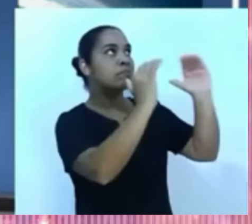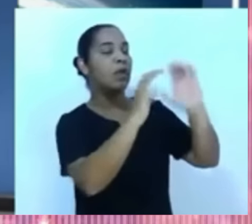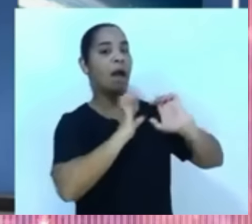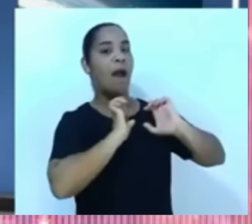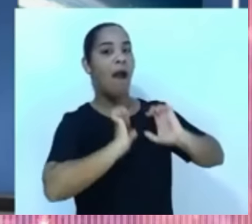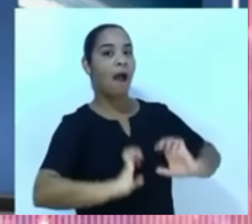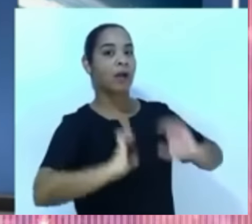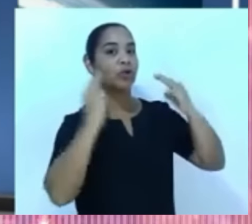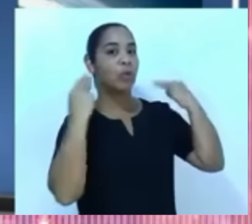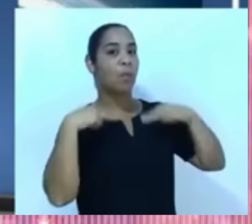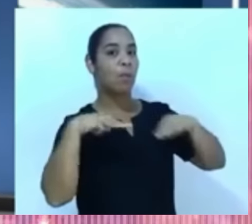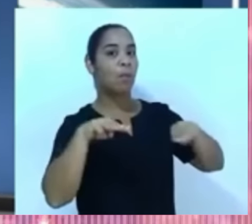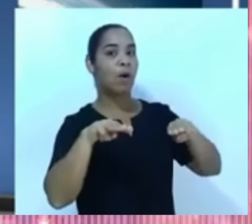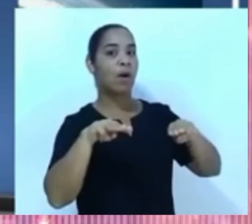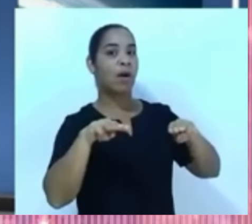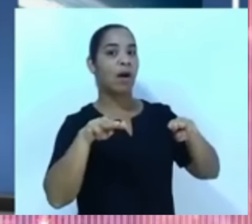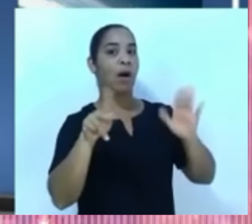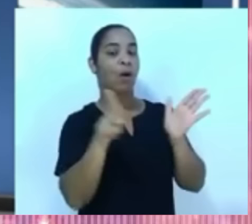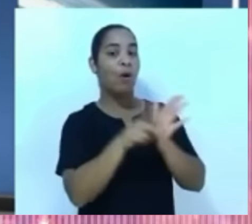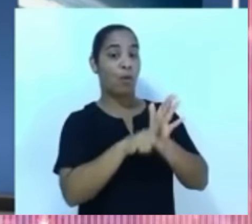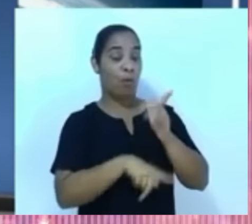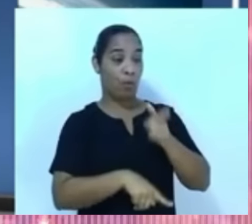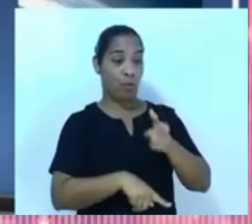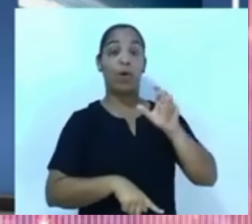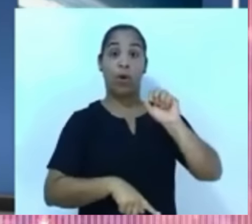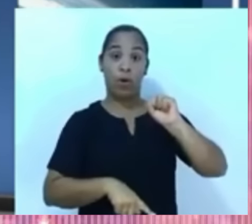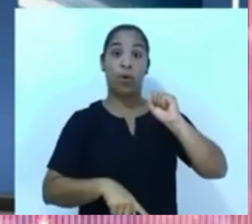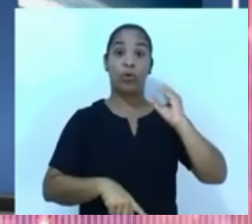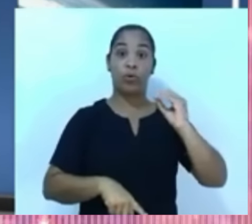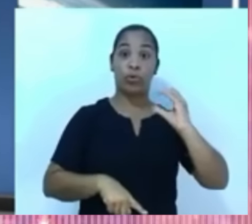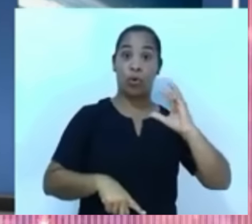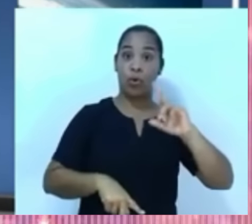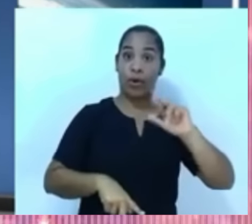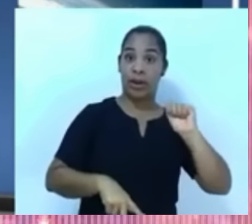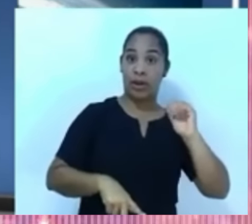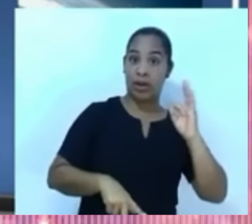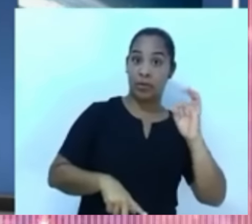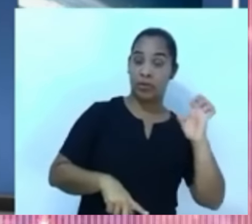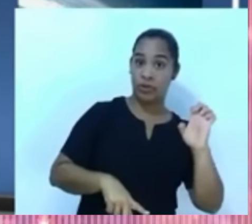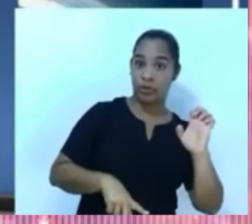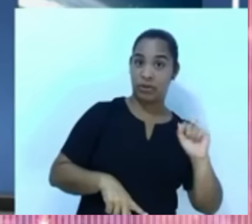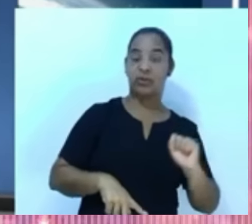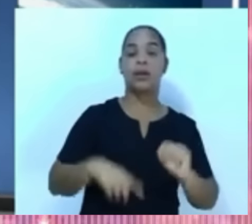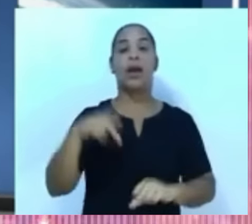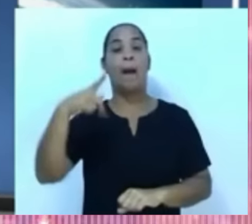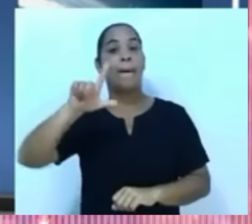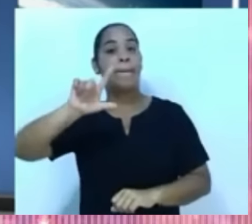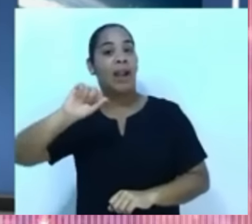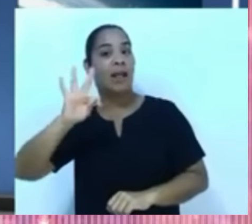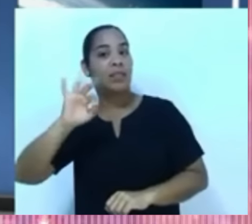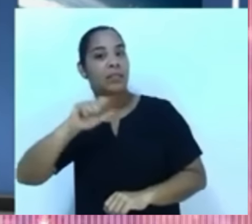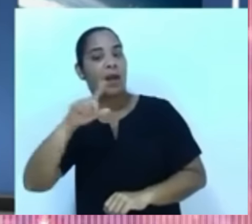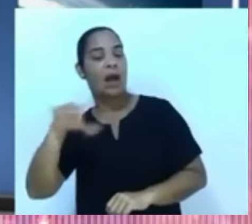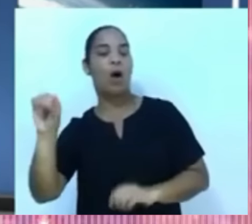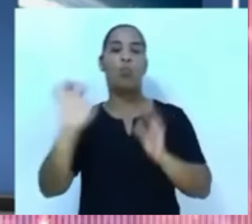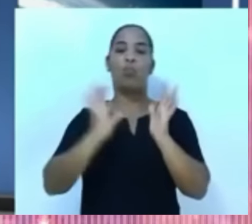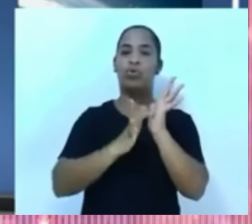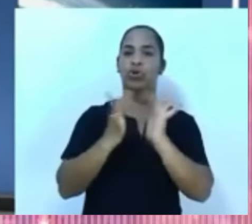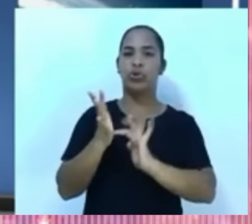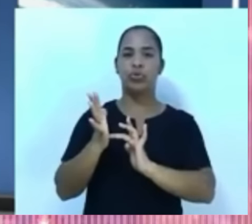trabalhados por Sócrates Platão Jesus Cristo que era uma